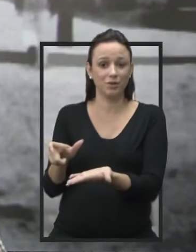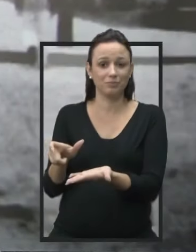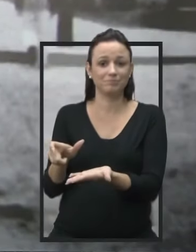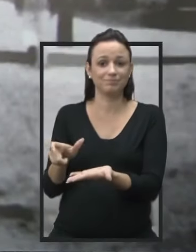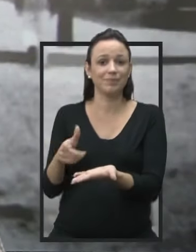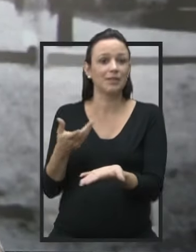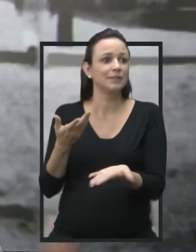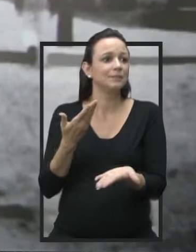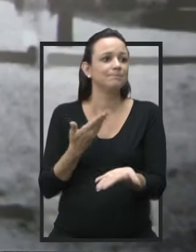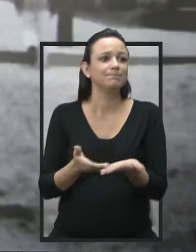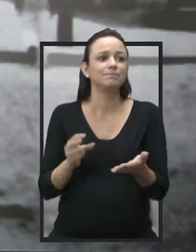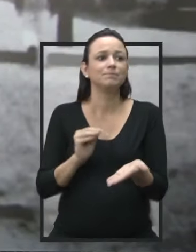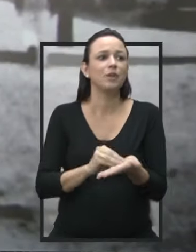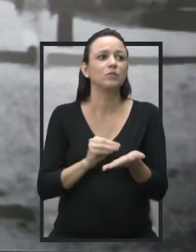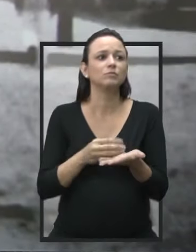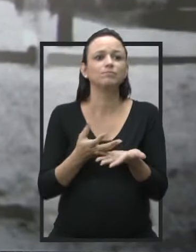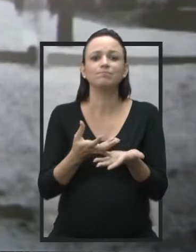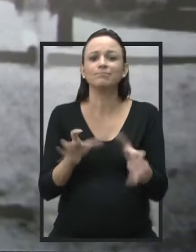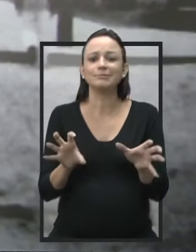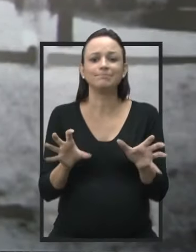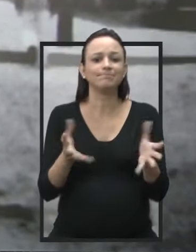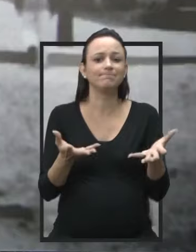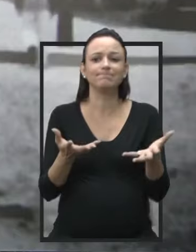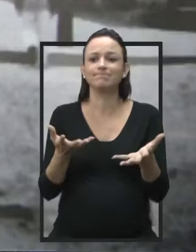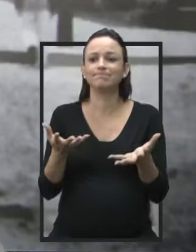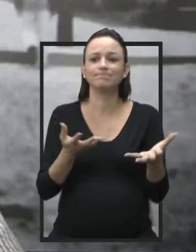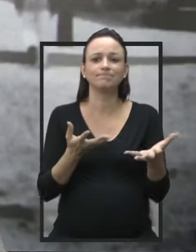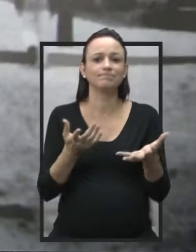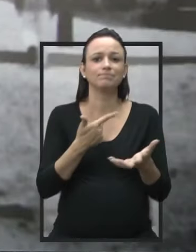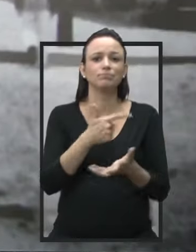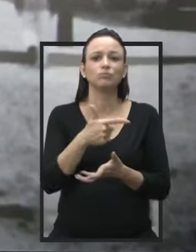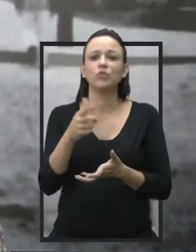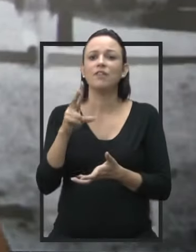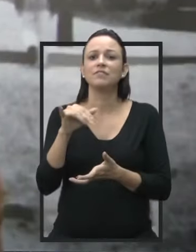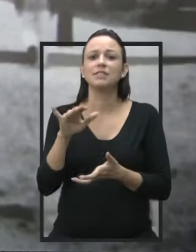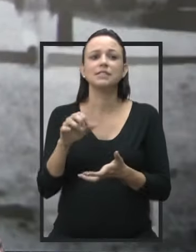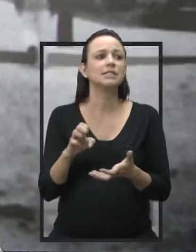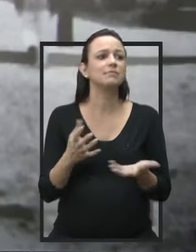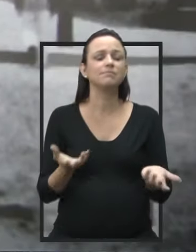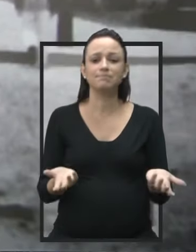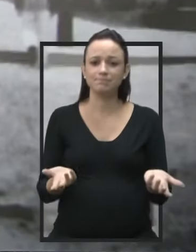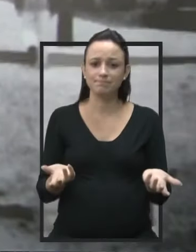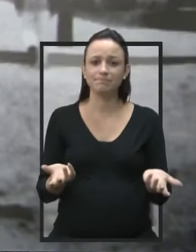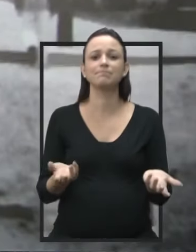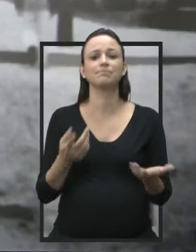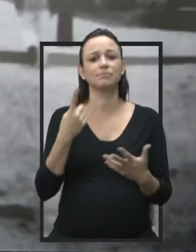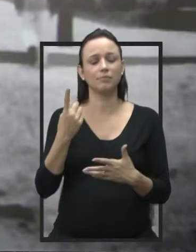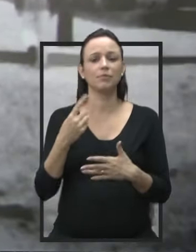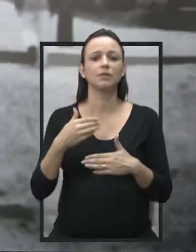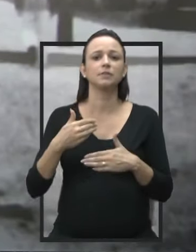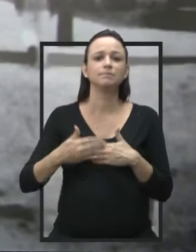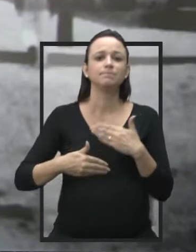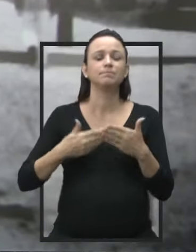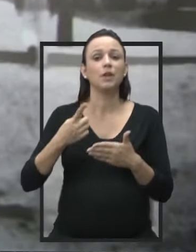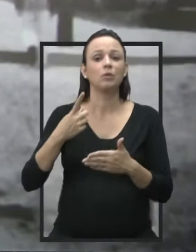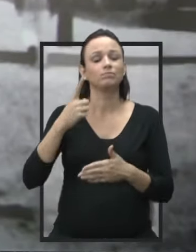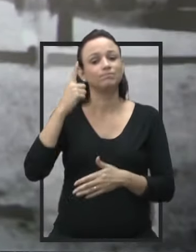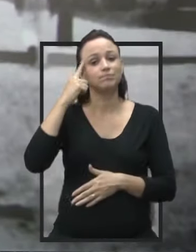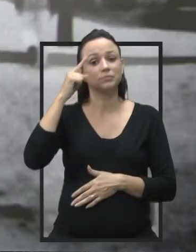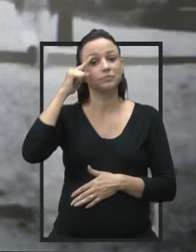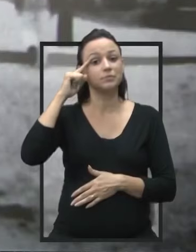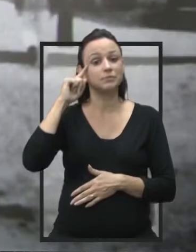Galvão, ficou acéfalo, aí o cargo ficou acéfalo, né, de vice. E a tendência natural era o